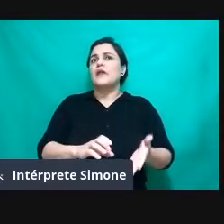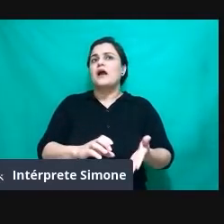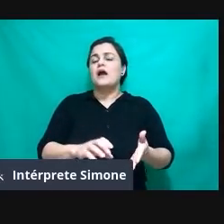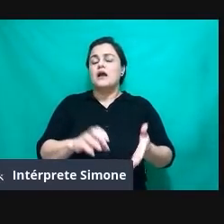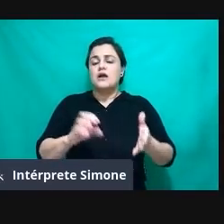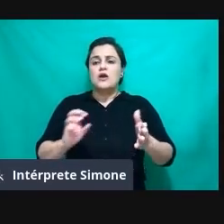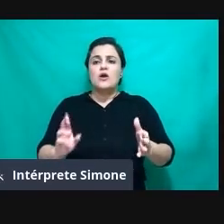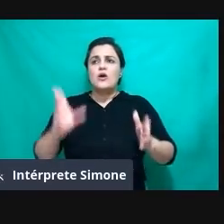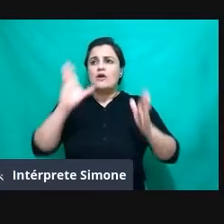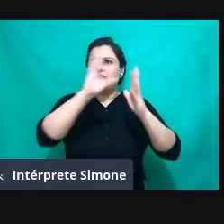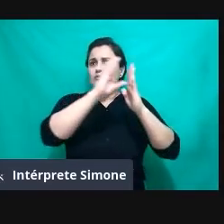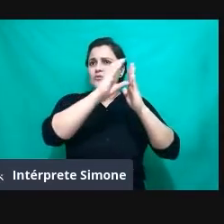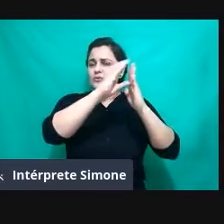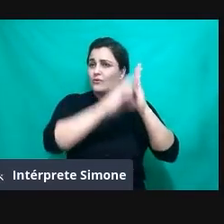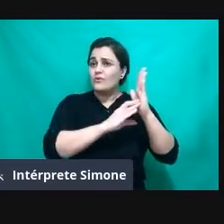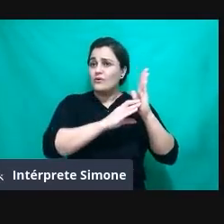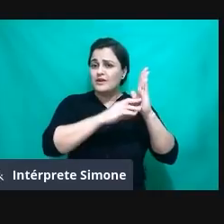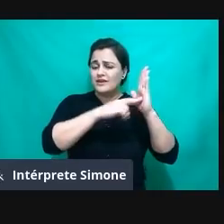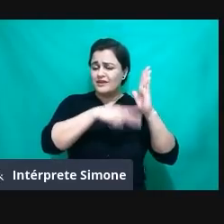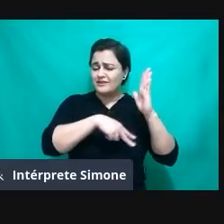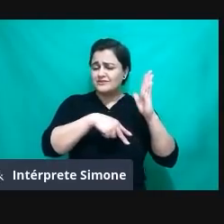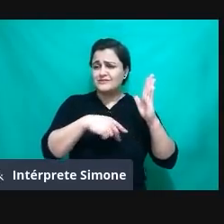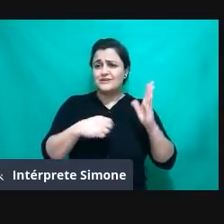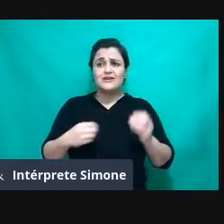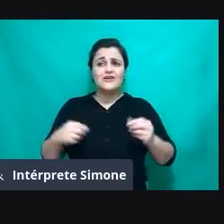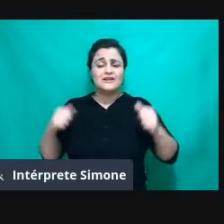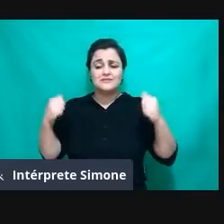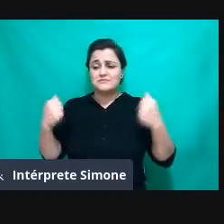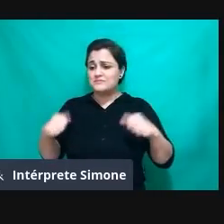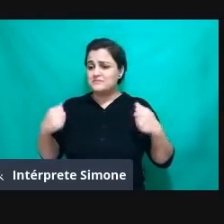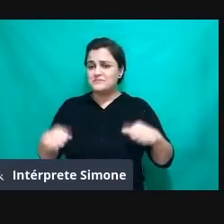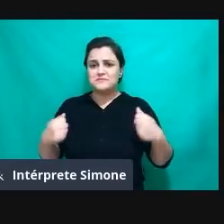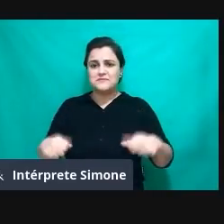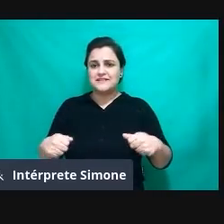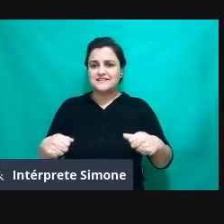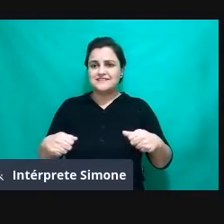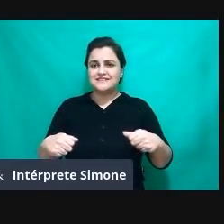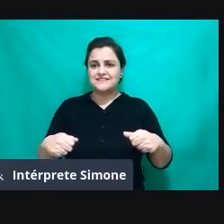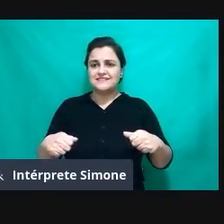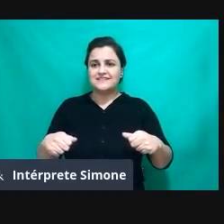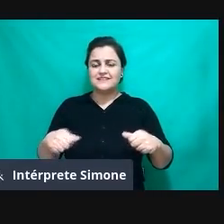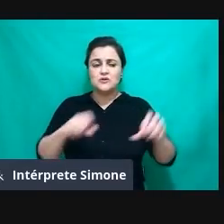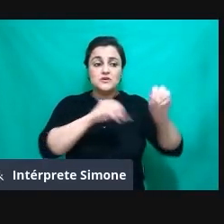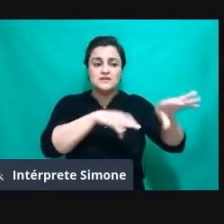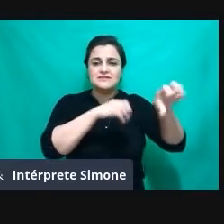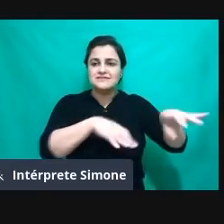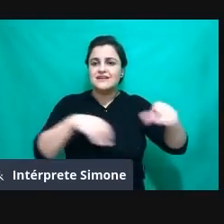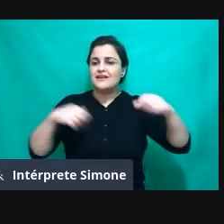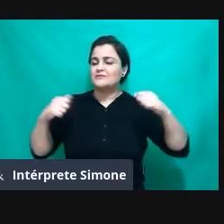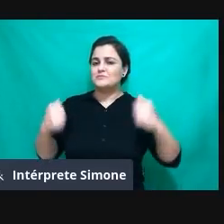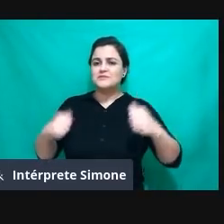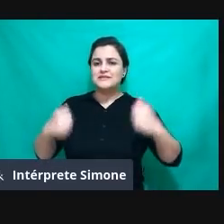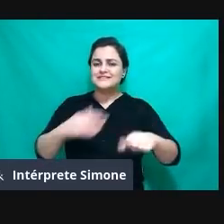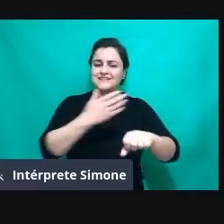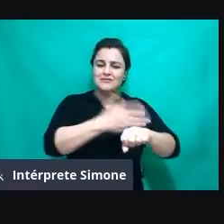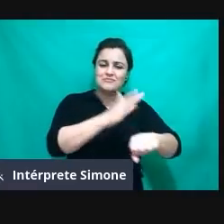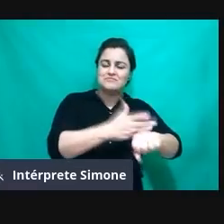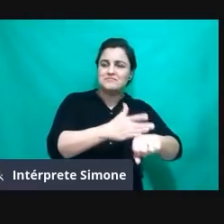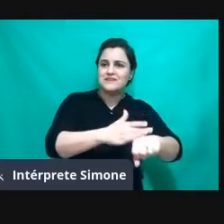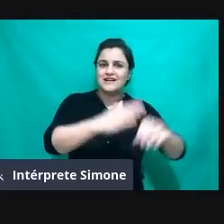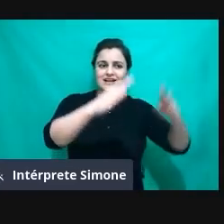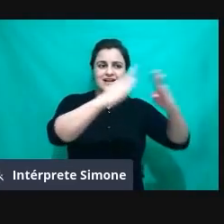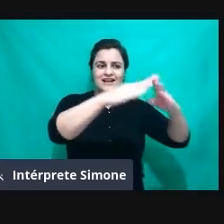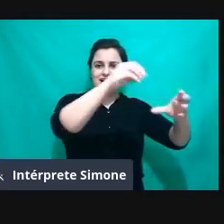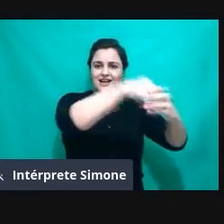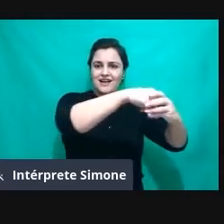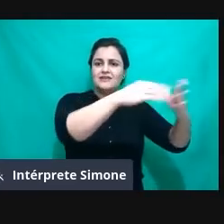ser flexível, porque o currículo se dá de fato na escola, dentro da sala de aula, é na prática, é quando realmente o